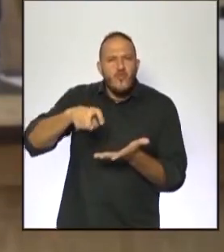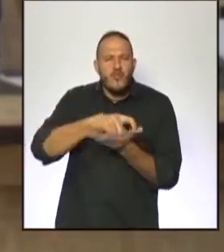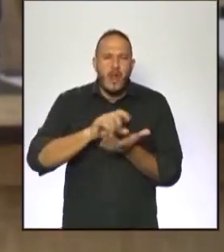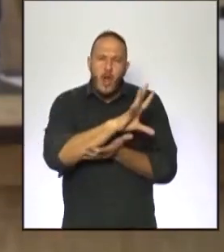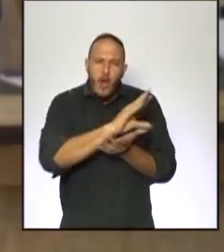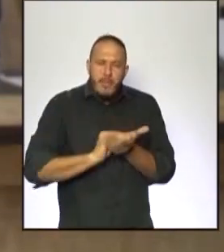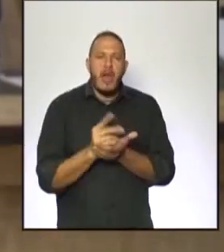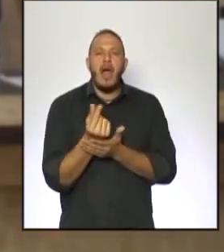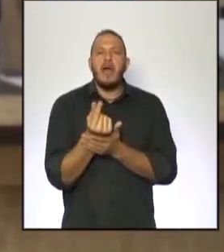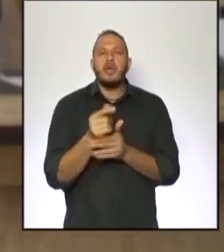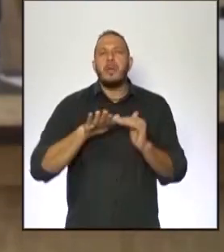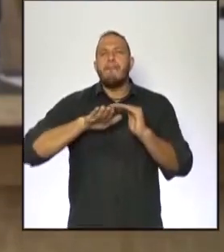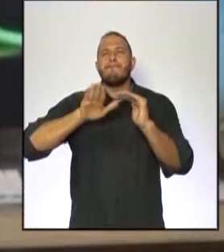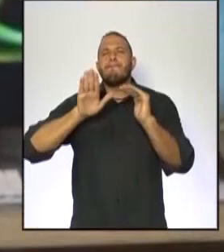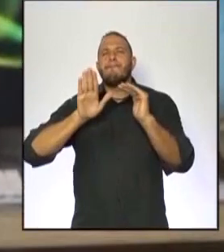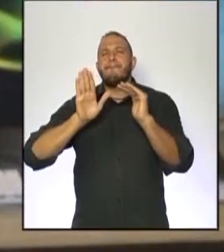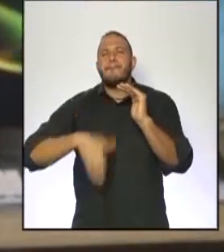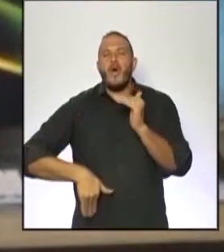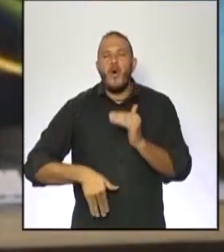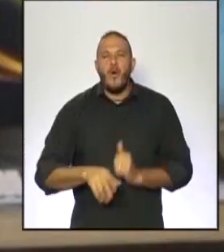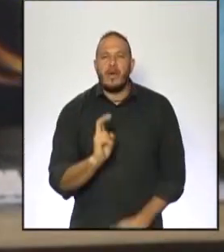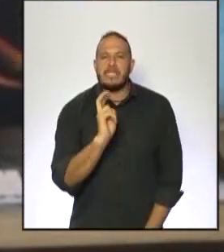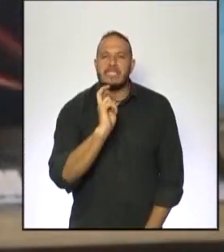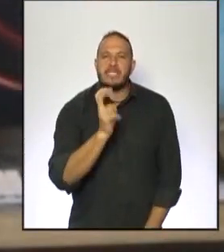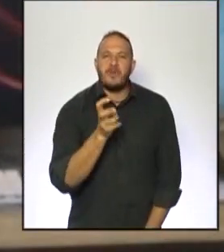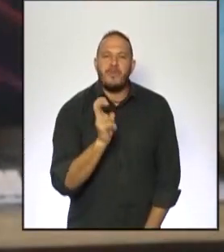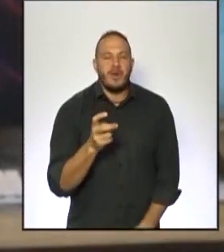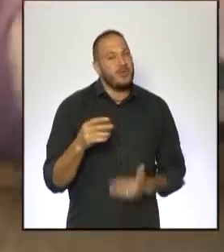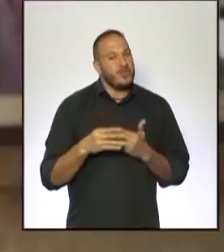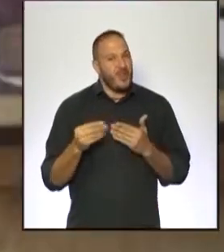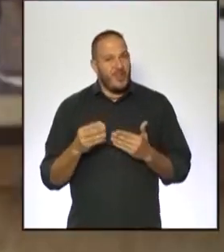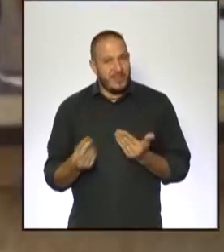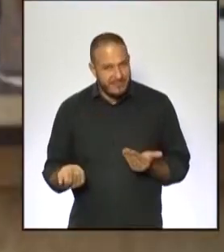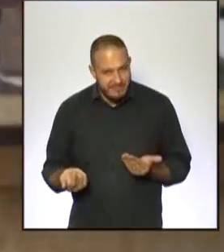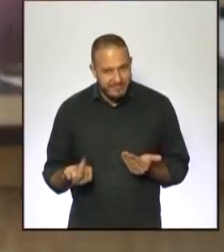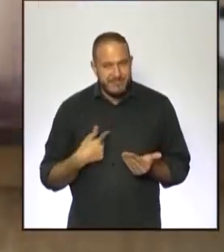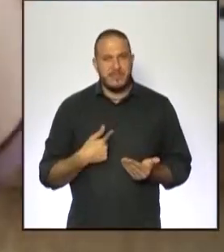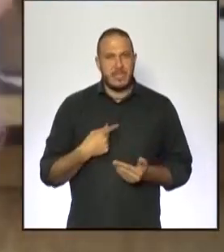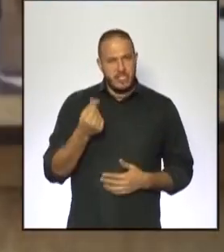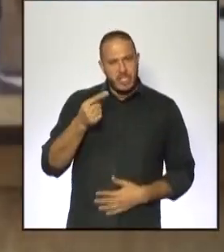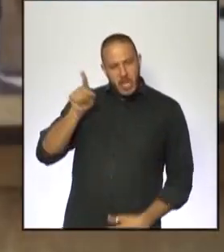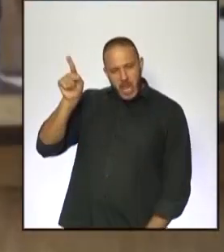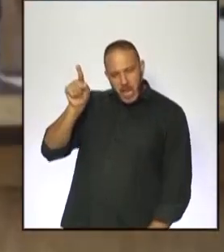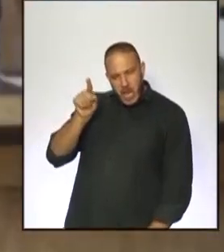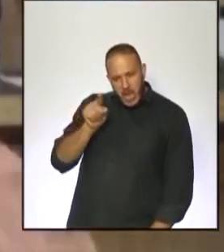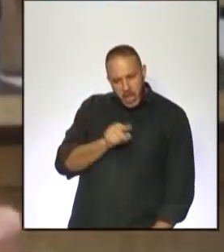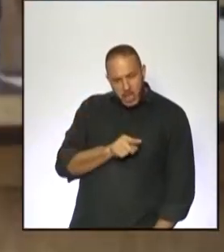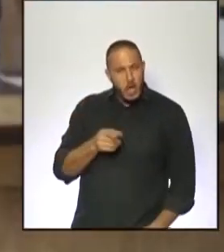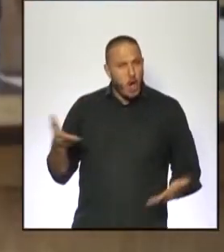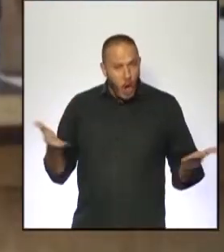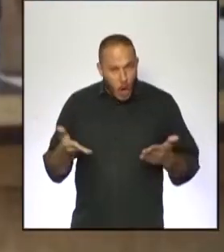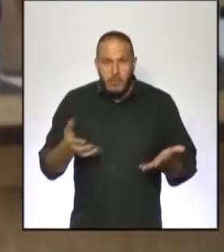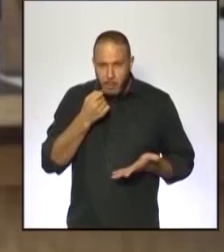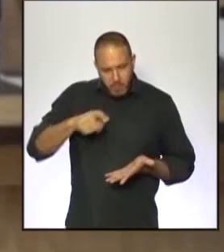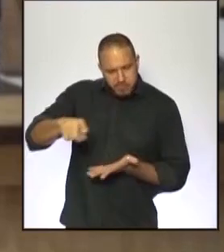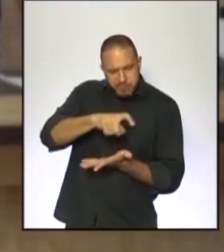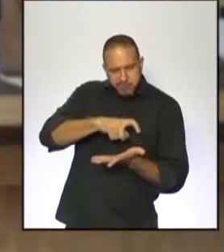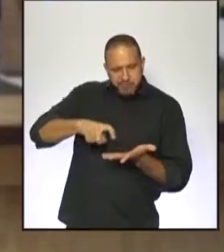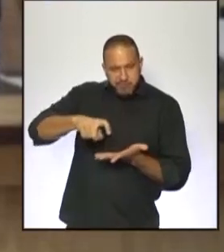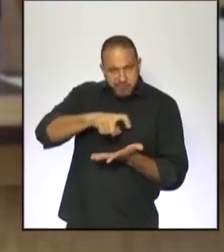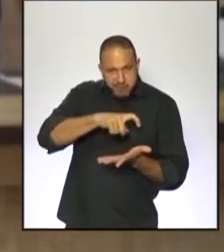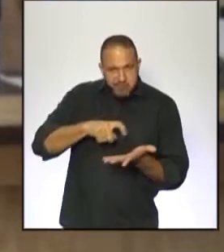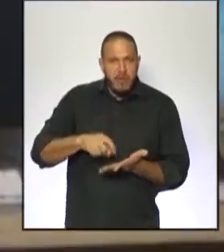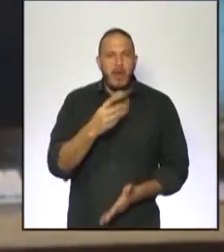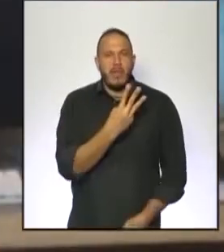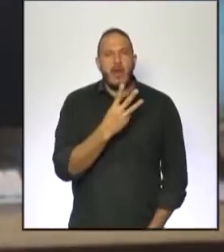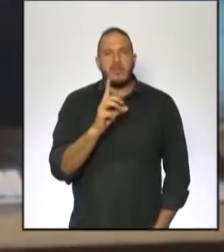o preço despencou para $5 mil. Esses preços continuam caindo e hoje uma boa impressora 3D custa